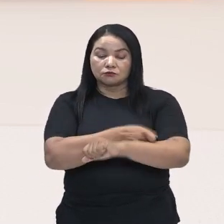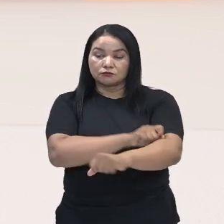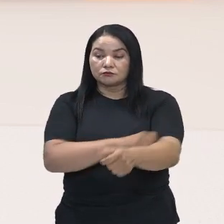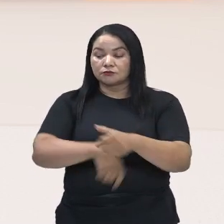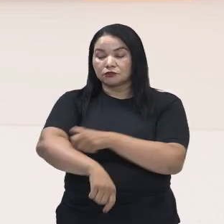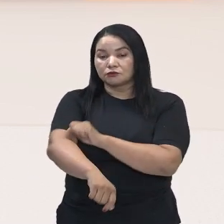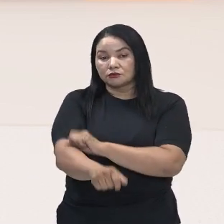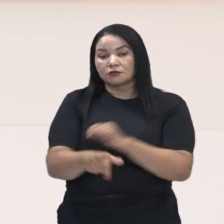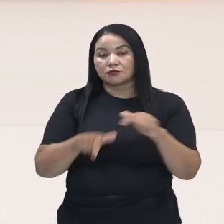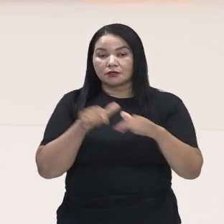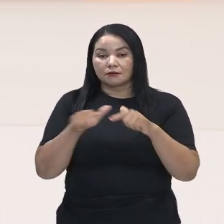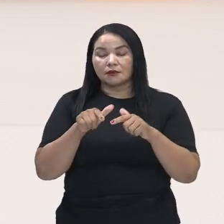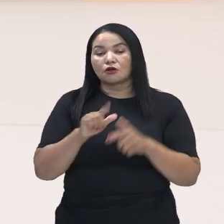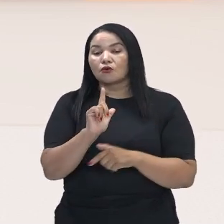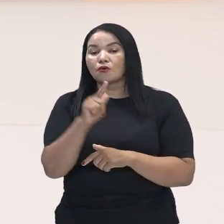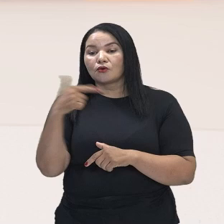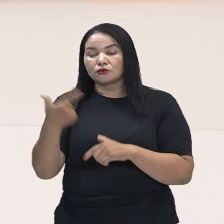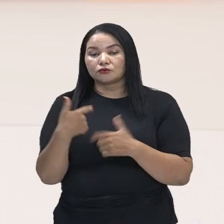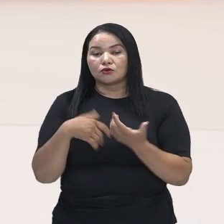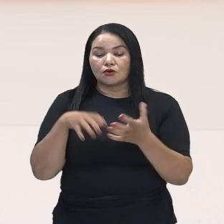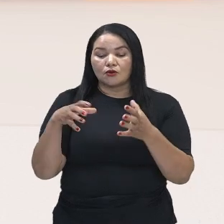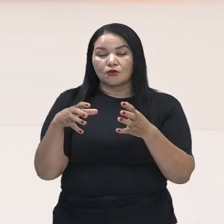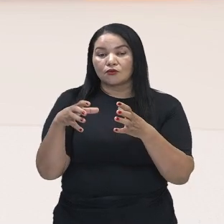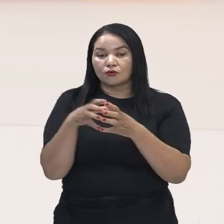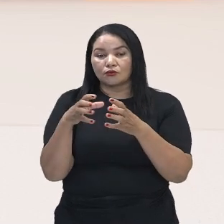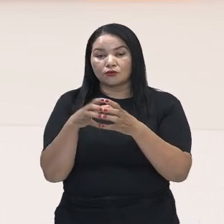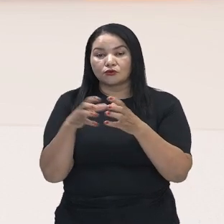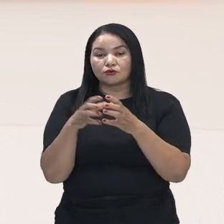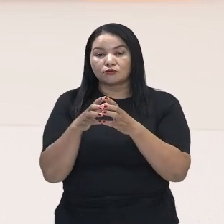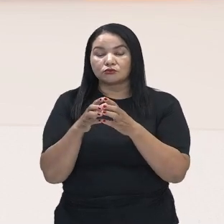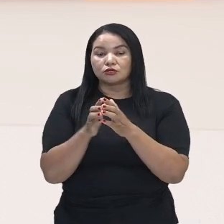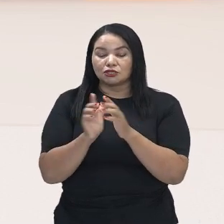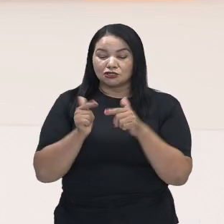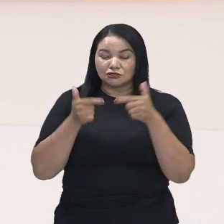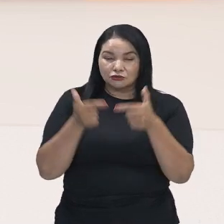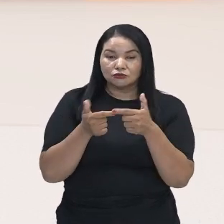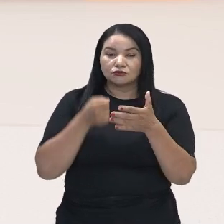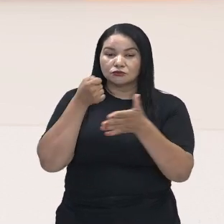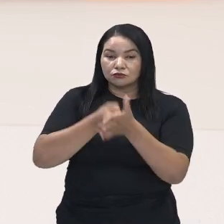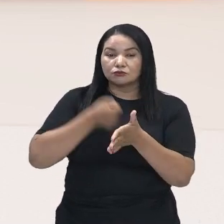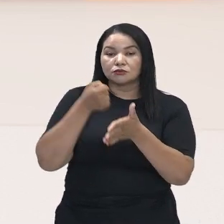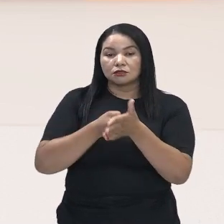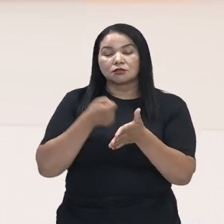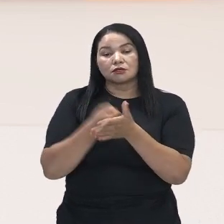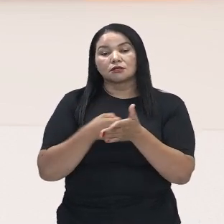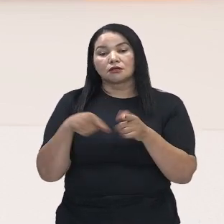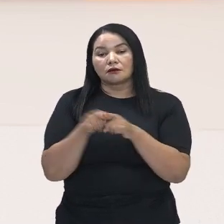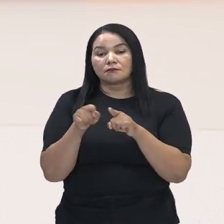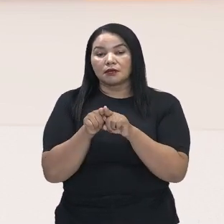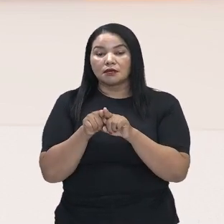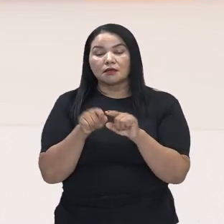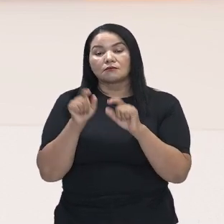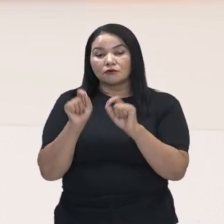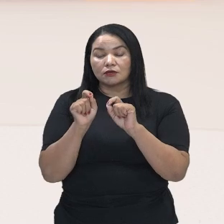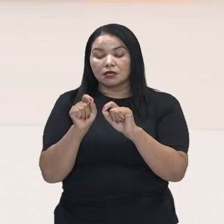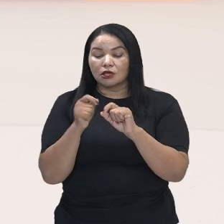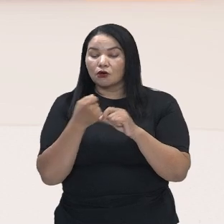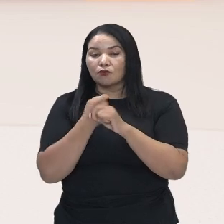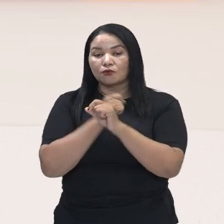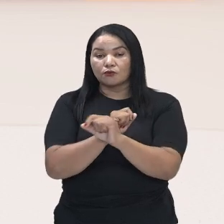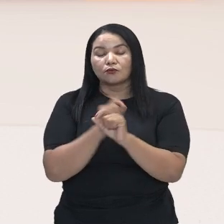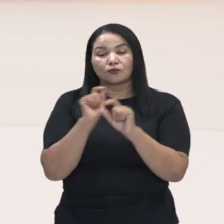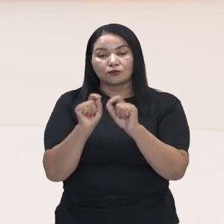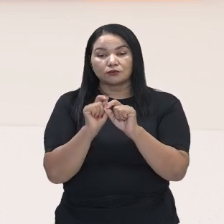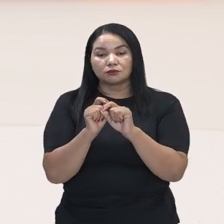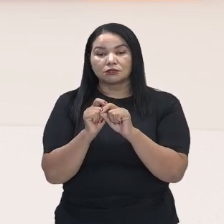os movimentos de luta contra esses abusos os abusos e